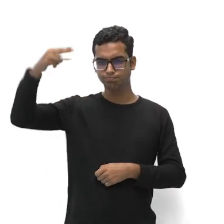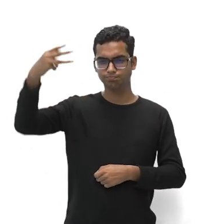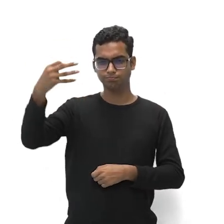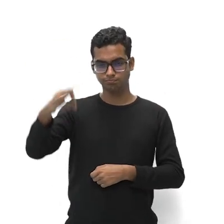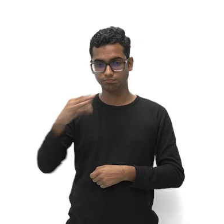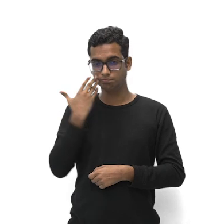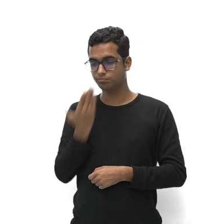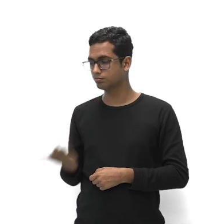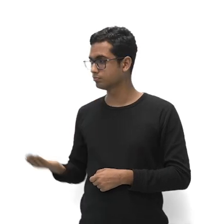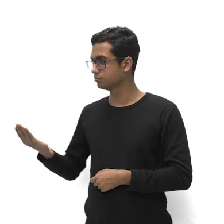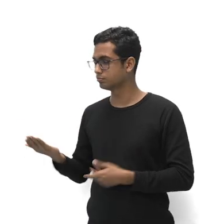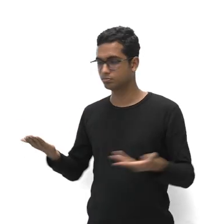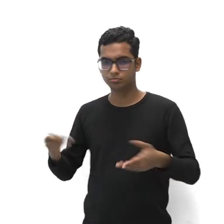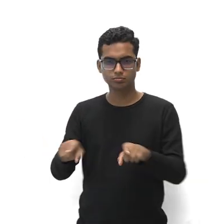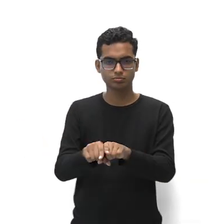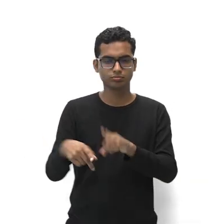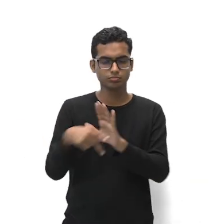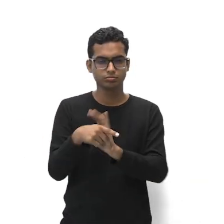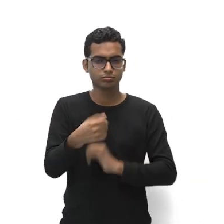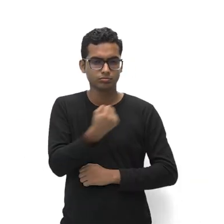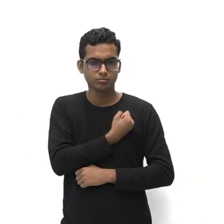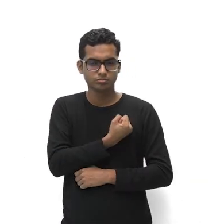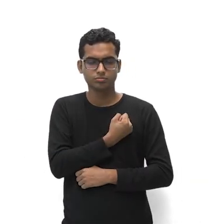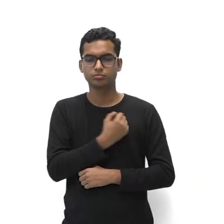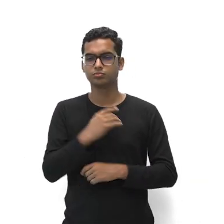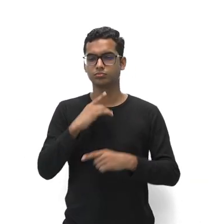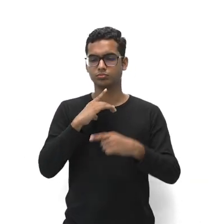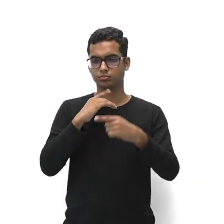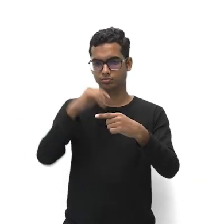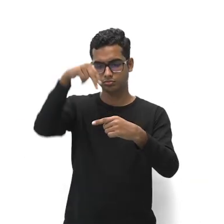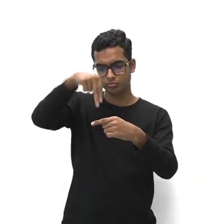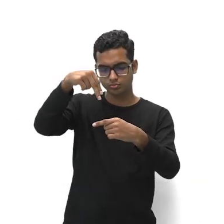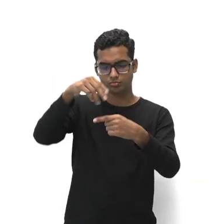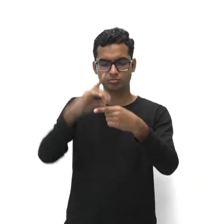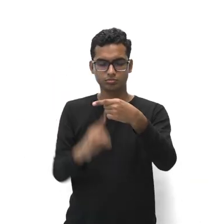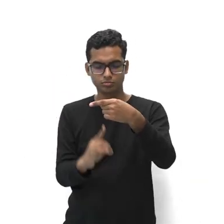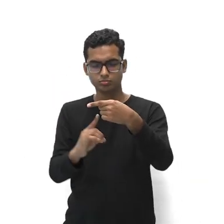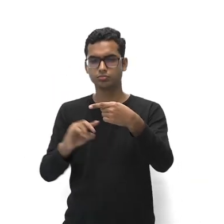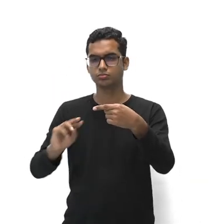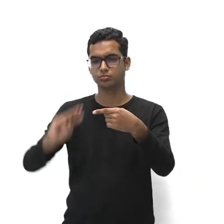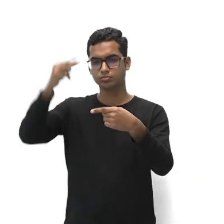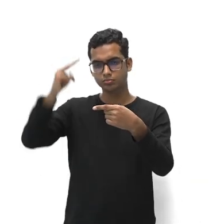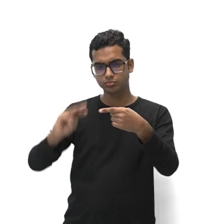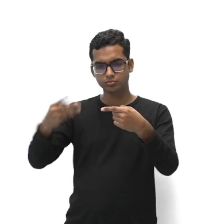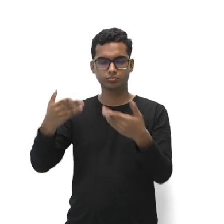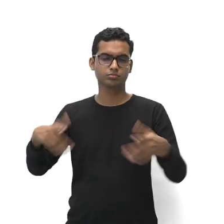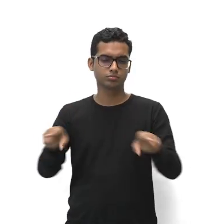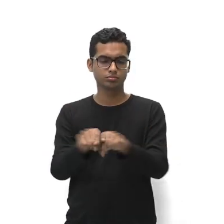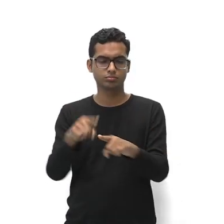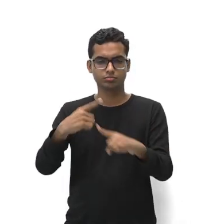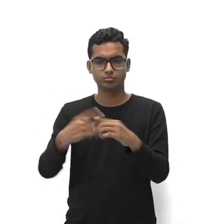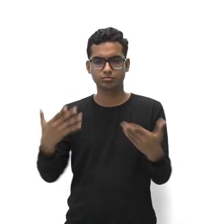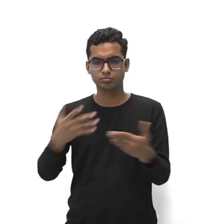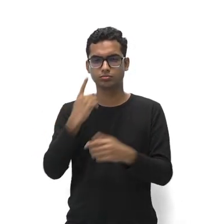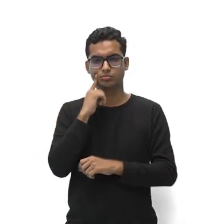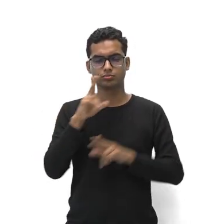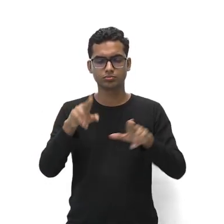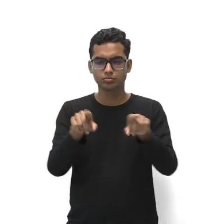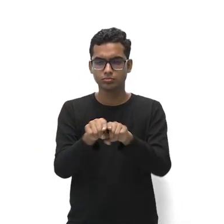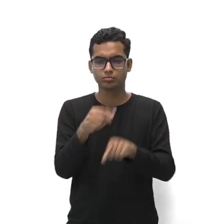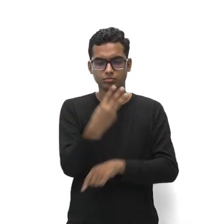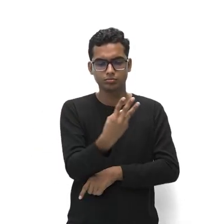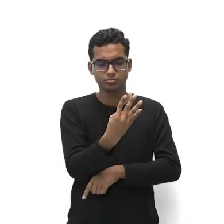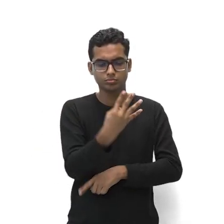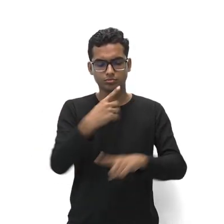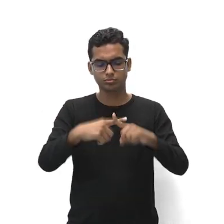Aí eu elevo o numerador à potência de cada e o denominador à potência de cada. Ó. 4 ao cubo é a mesma coisa que 4 vezes 4 vezes